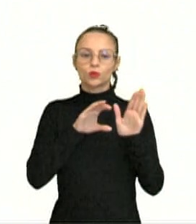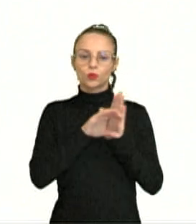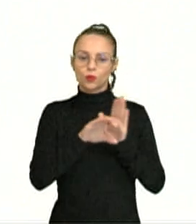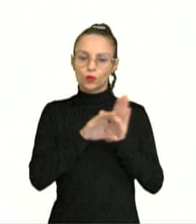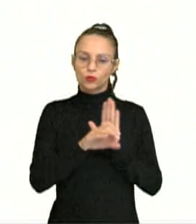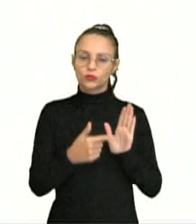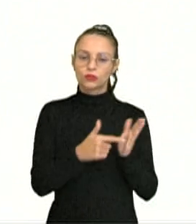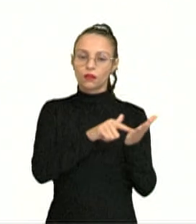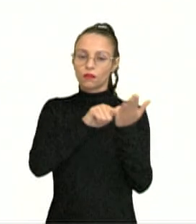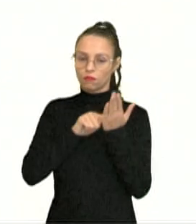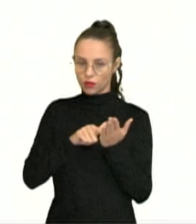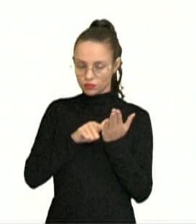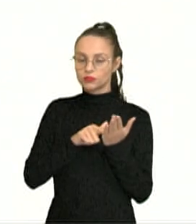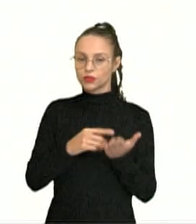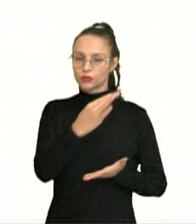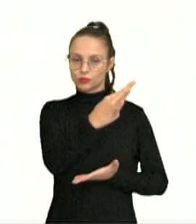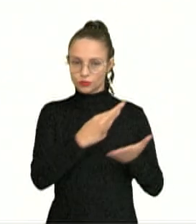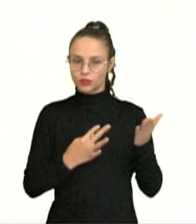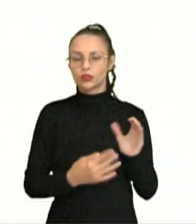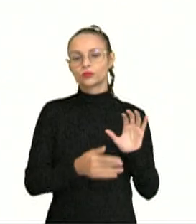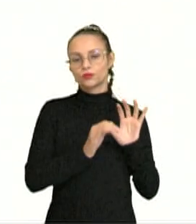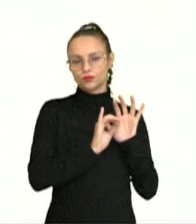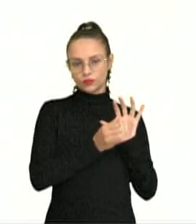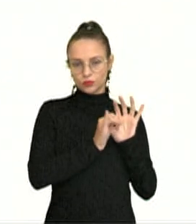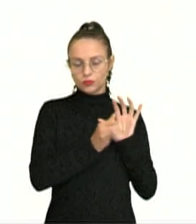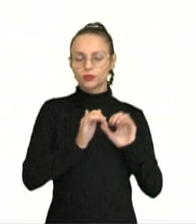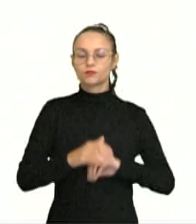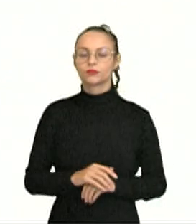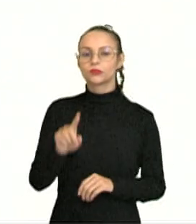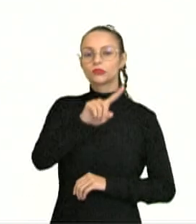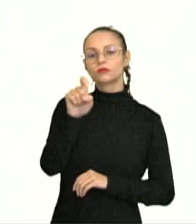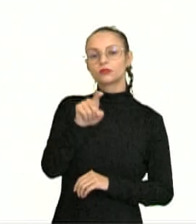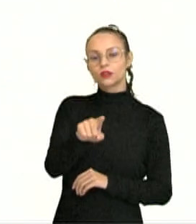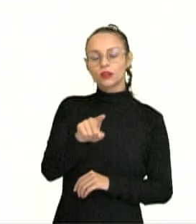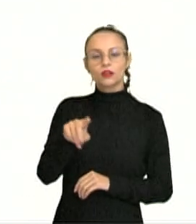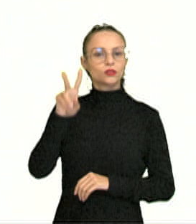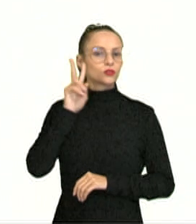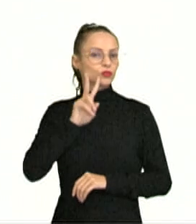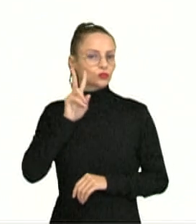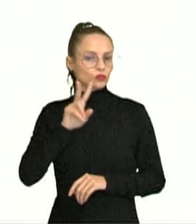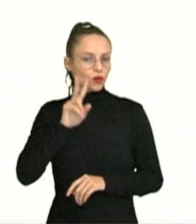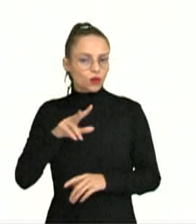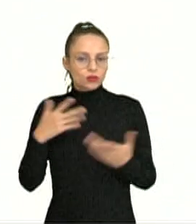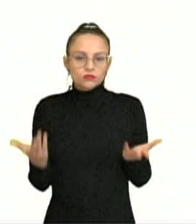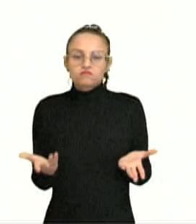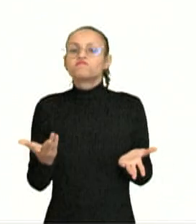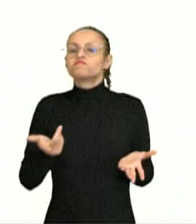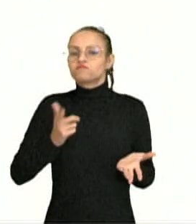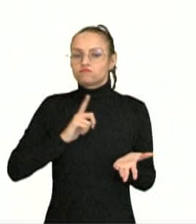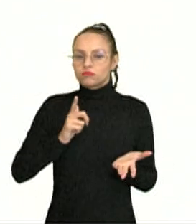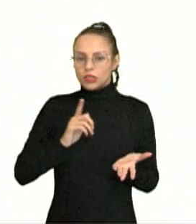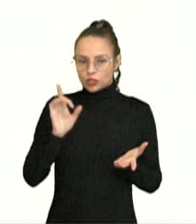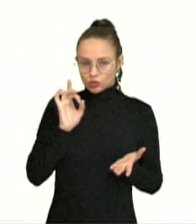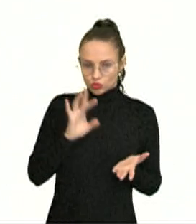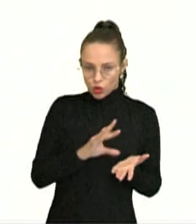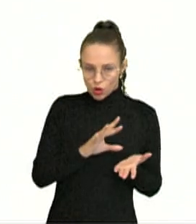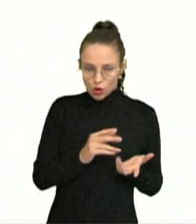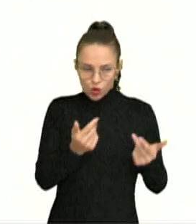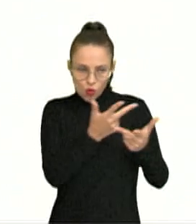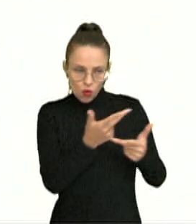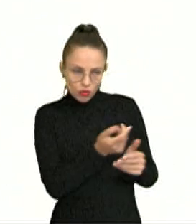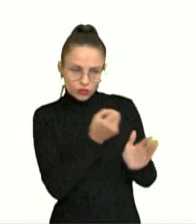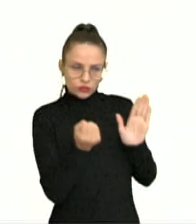texto, no caso, um apólogo. Será que histórias podem não apenas trabalhar com a simbologia das